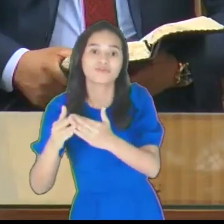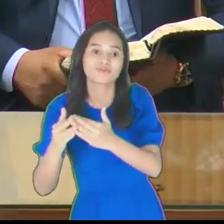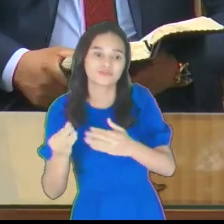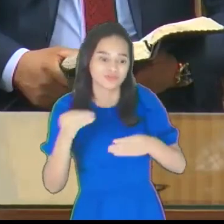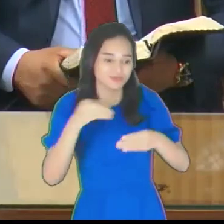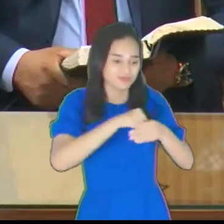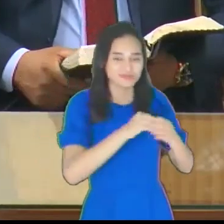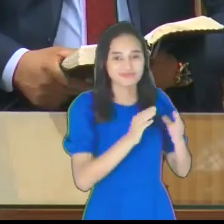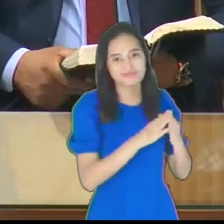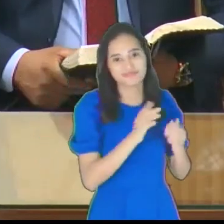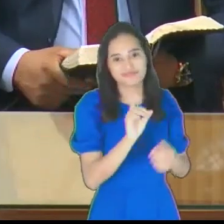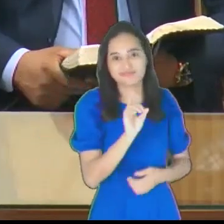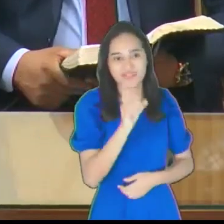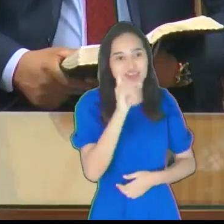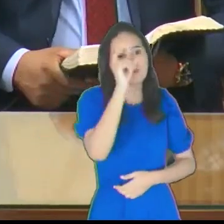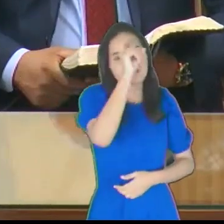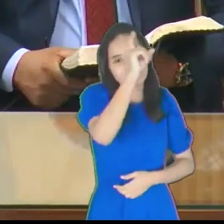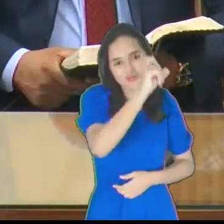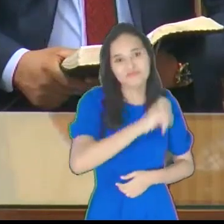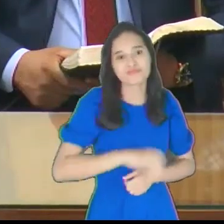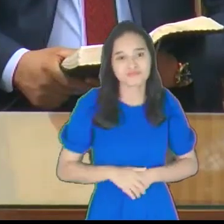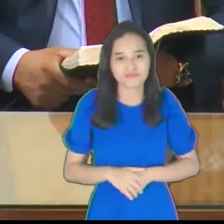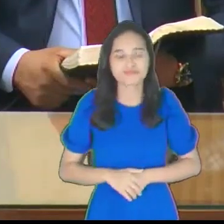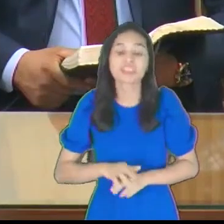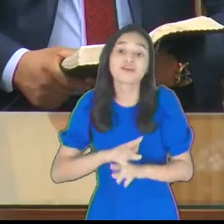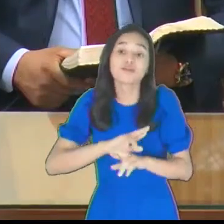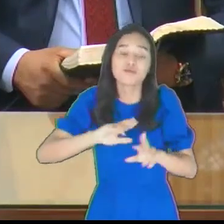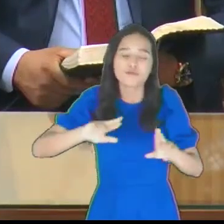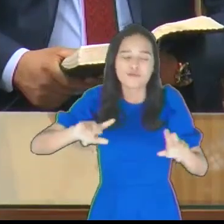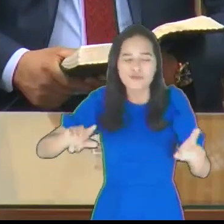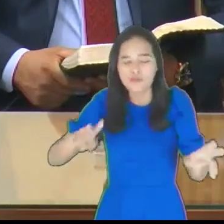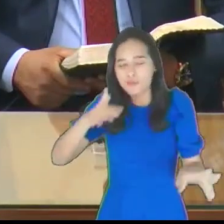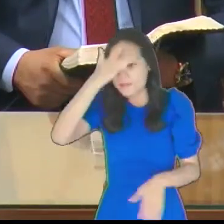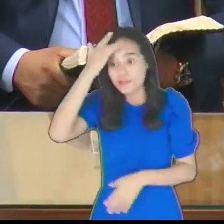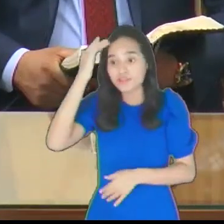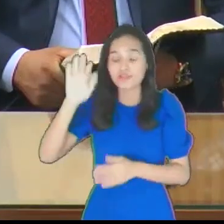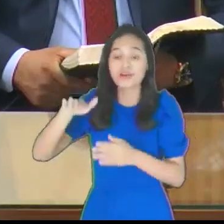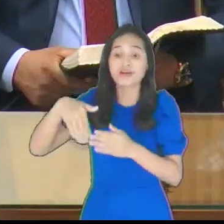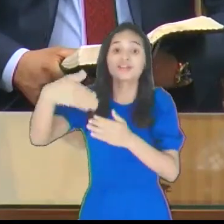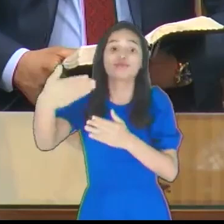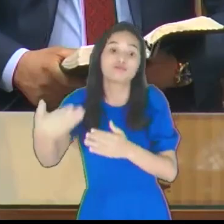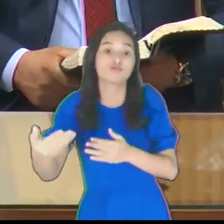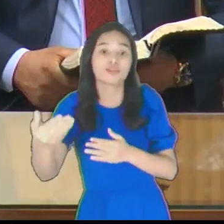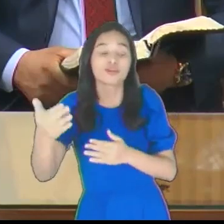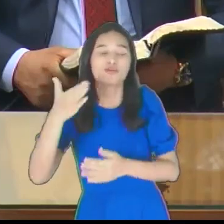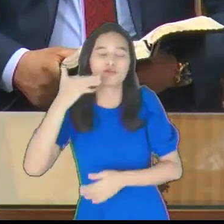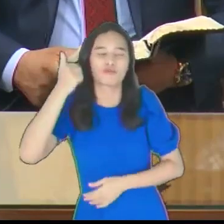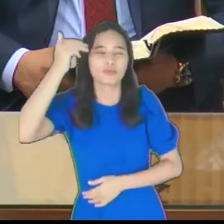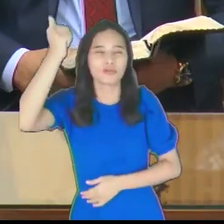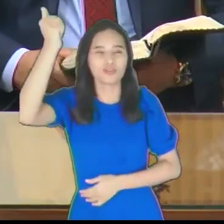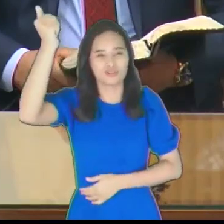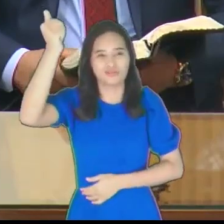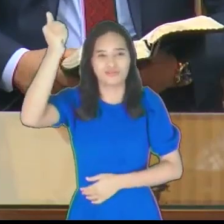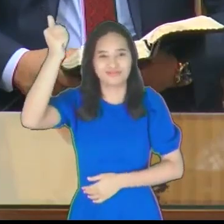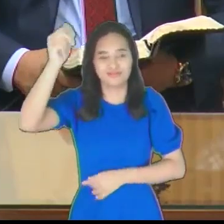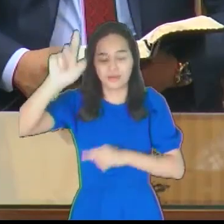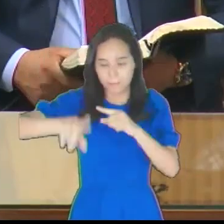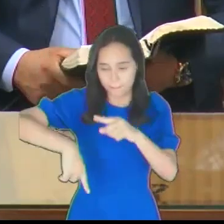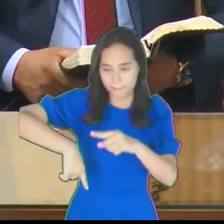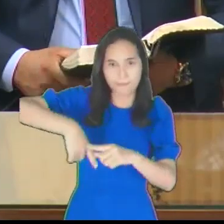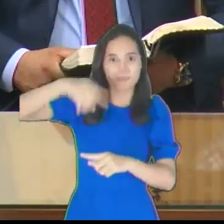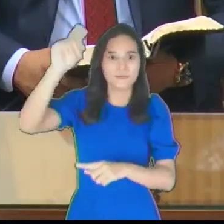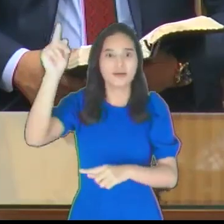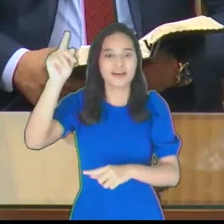dentro. Muita gente que foi famosa lá fora, muita gente que foi vitoriosa